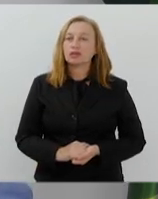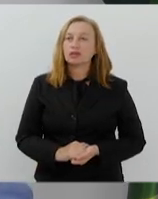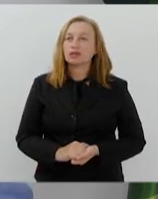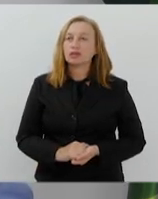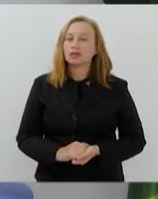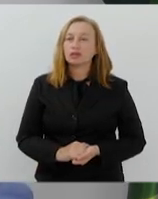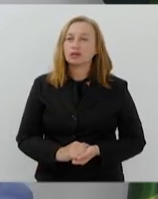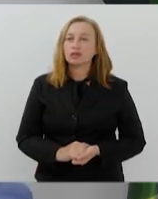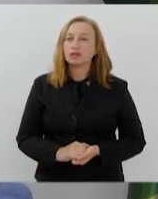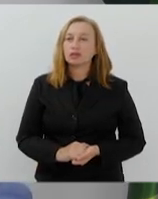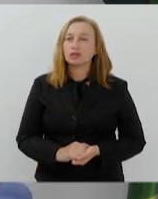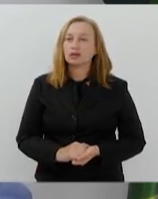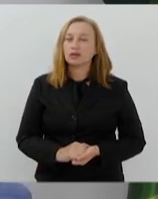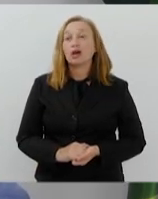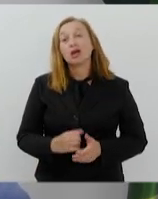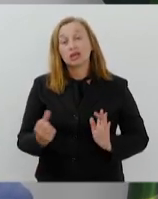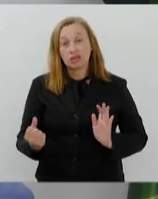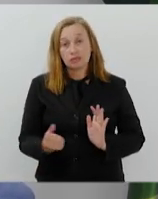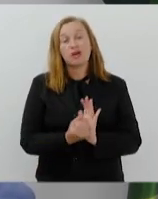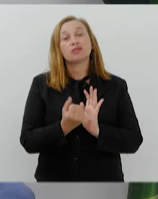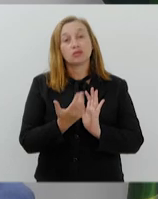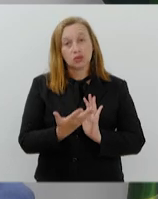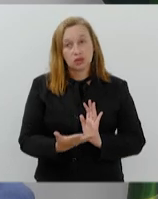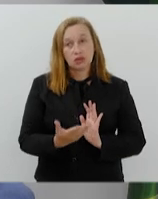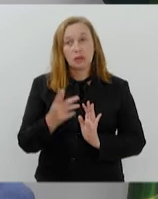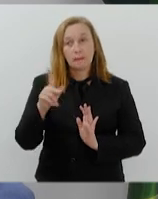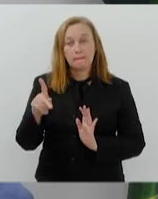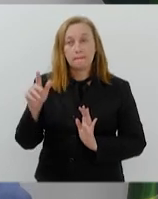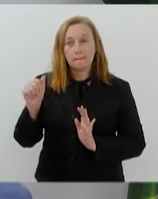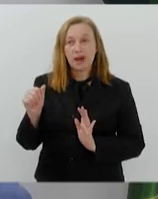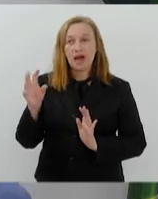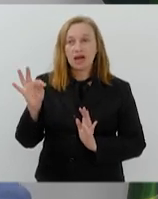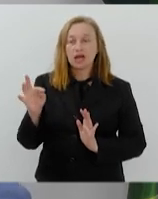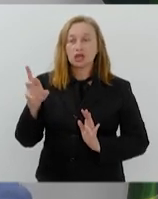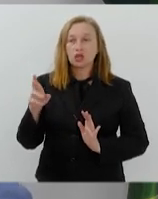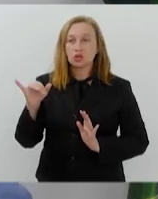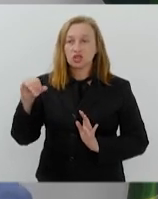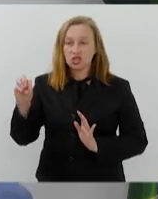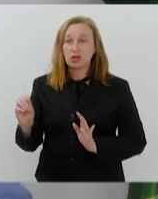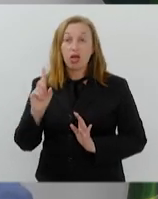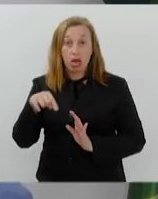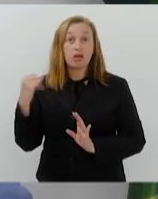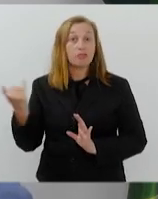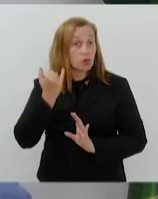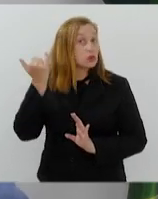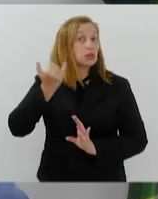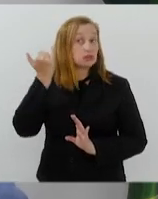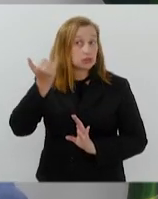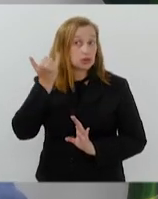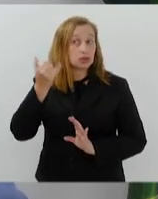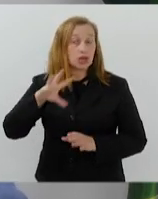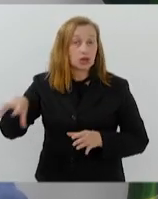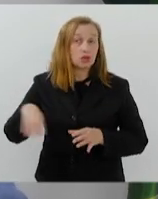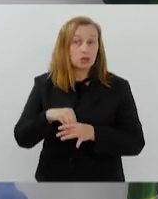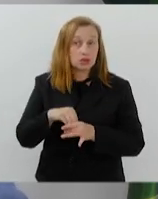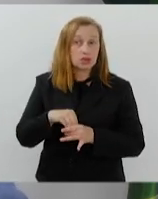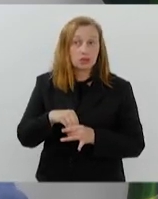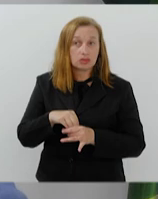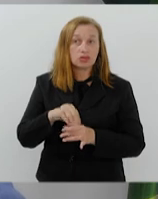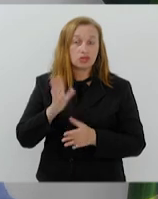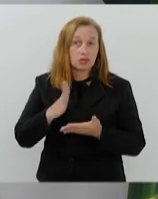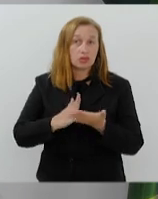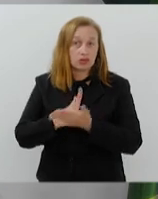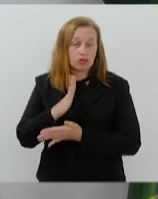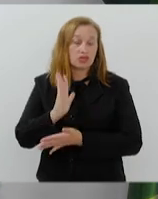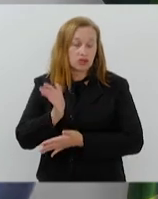sobre esses patrocínios que tange os Patrocínio então é de suma importância não já tá incluído a inclusão dele no que já foi aprovado na